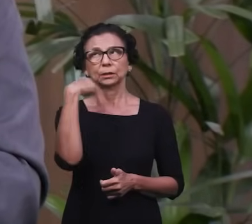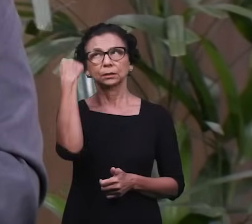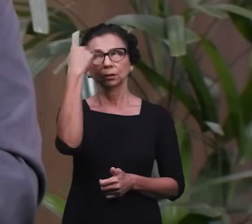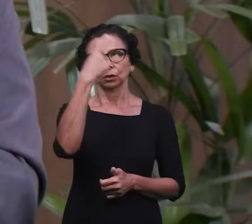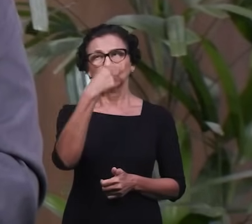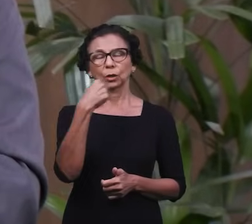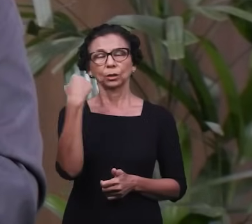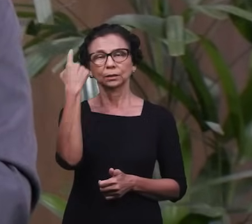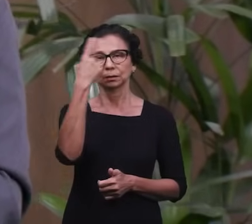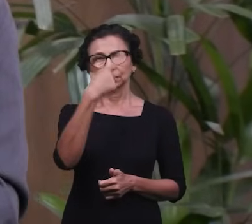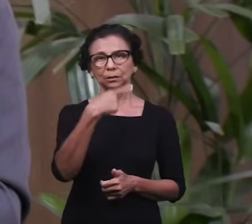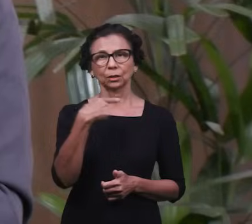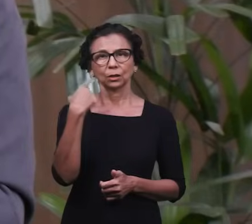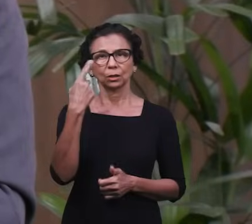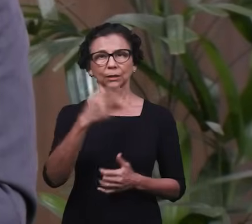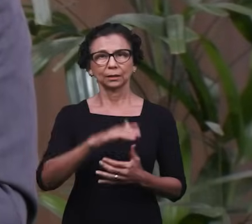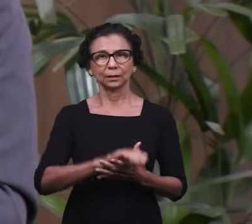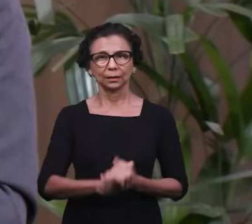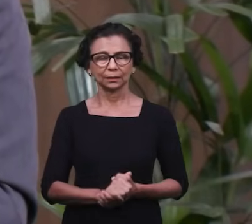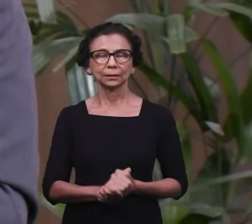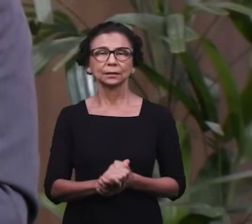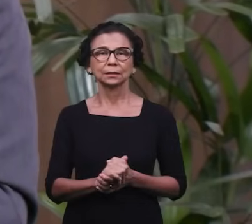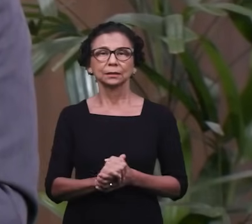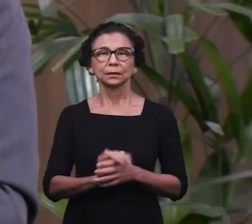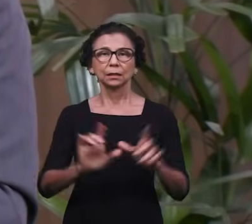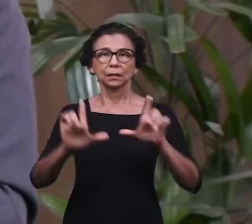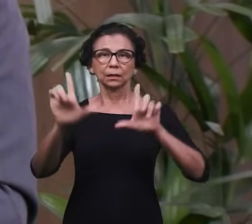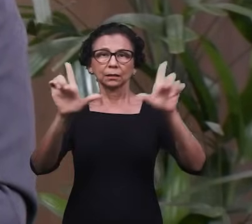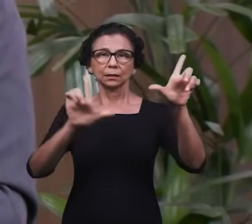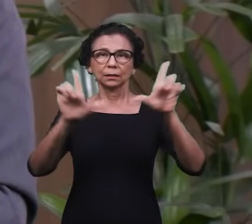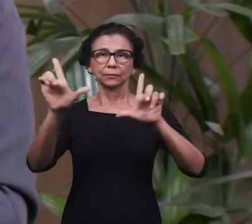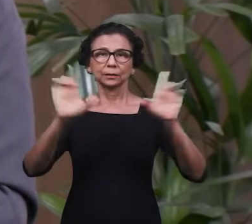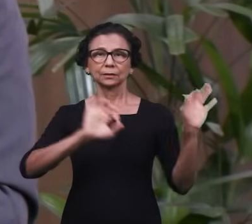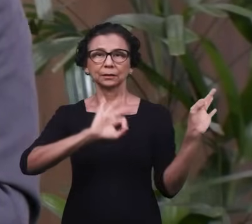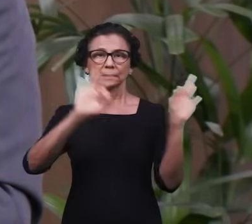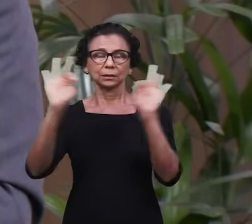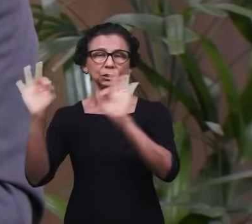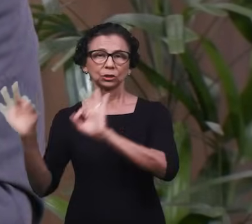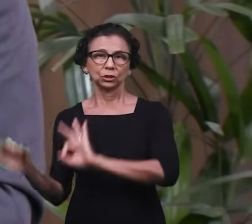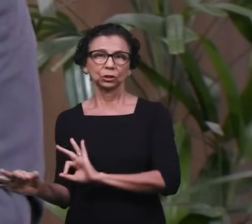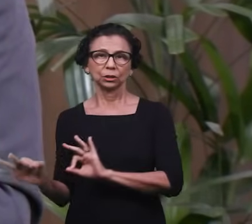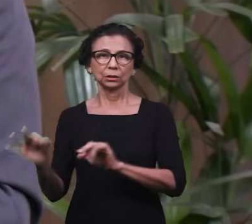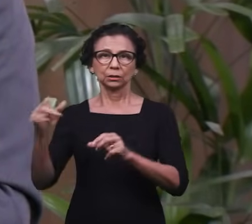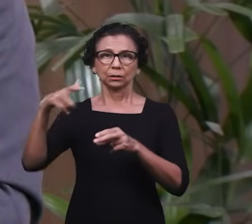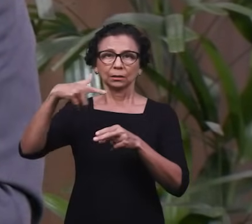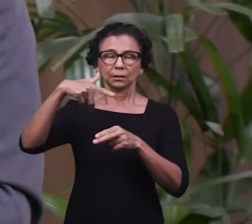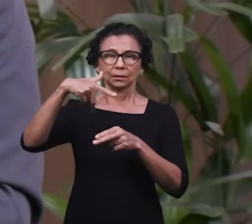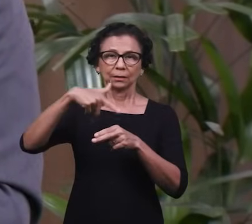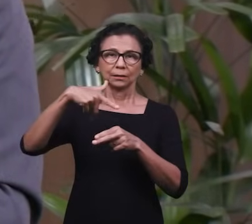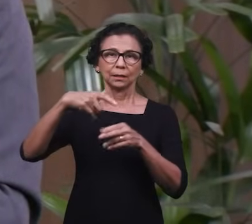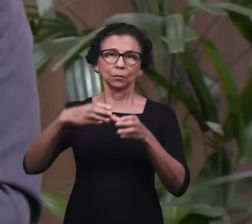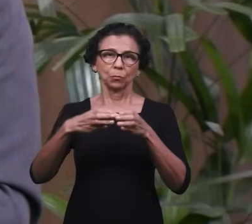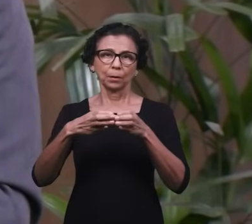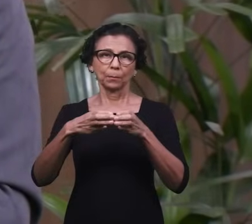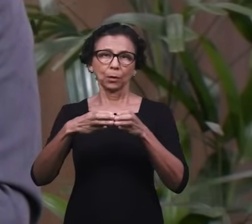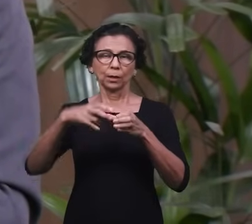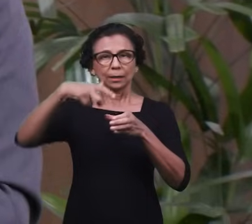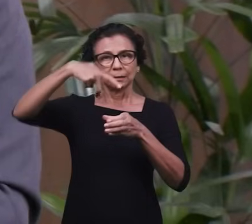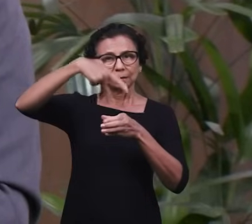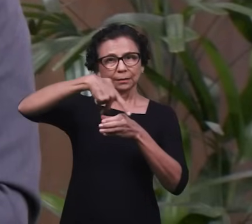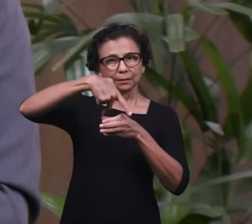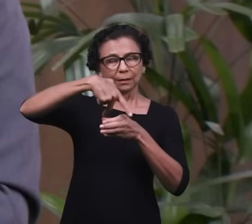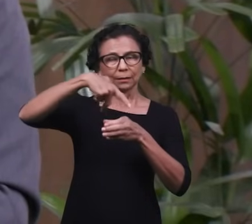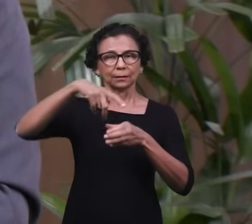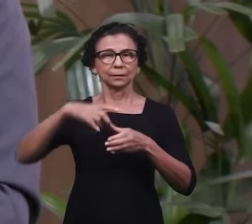ficava ali repetitivamente naquela atividade ali, né? Então, realmente é uma característica de fato, né? É um dos